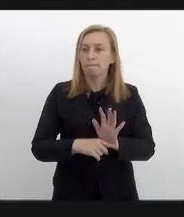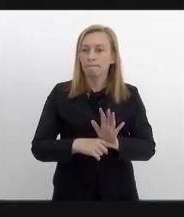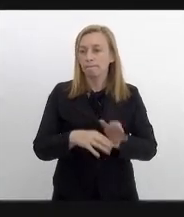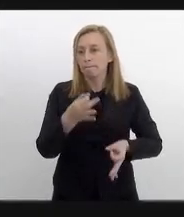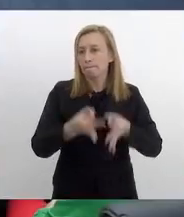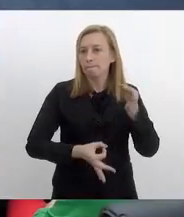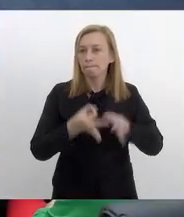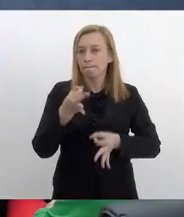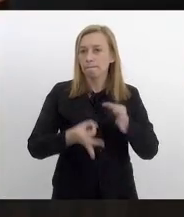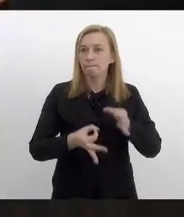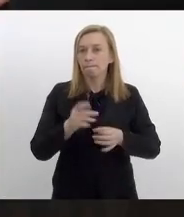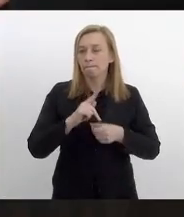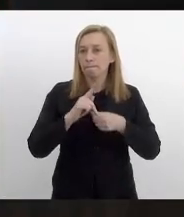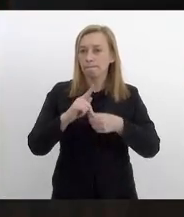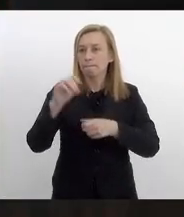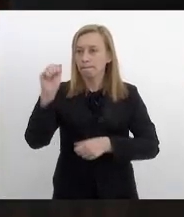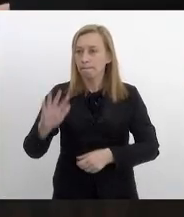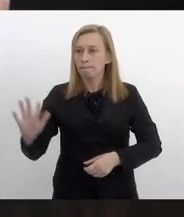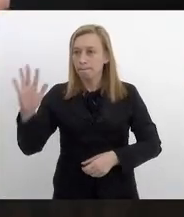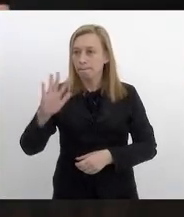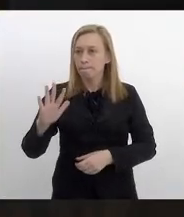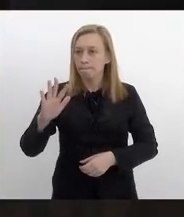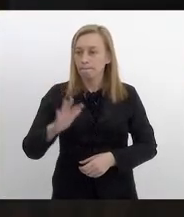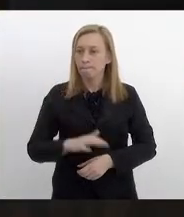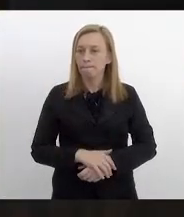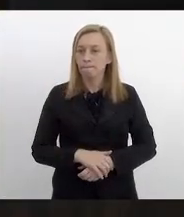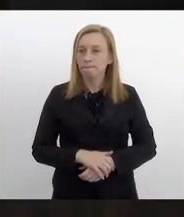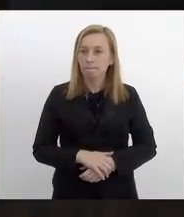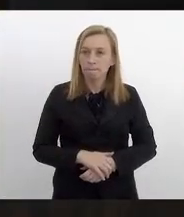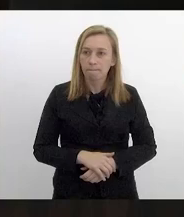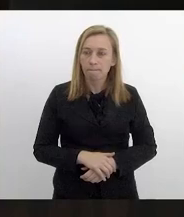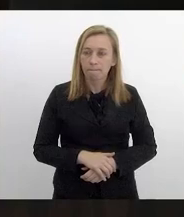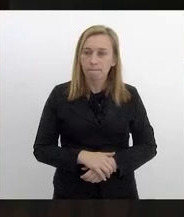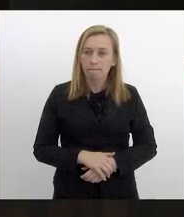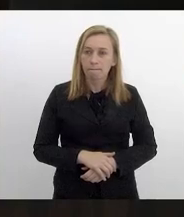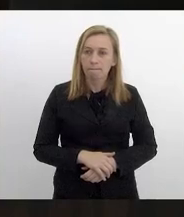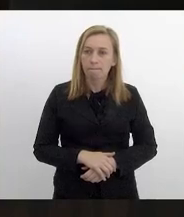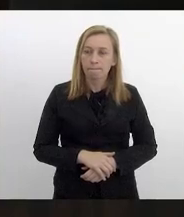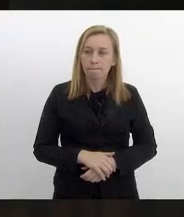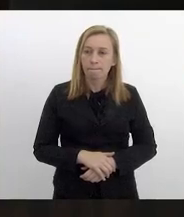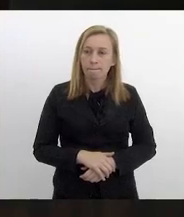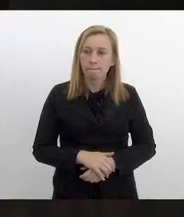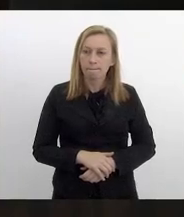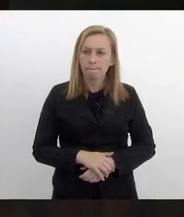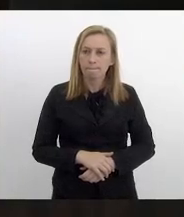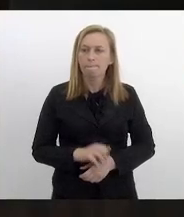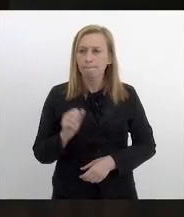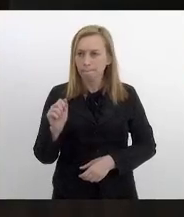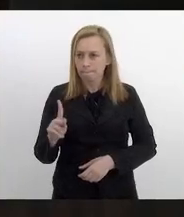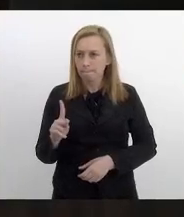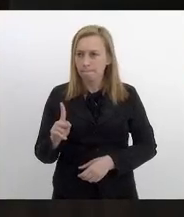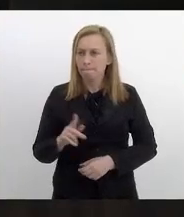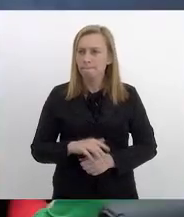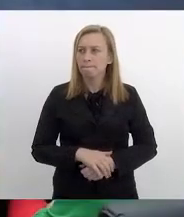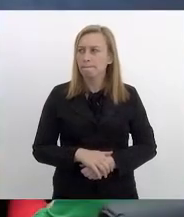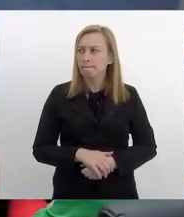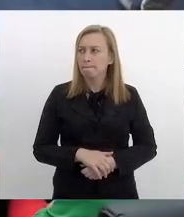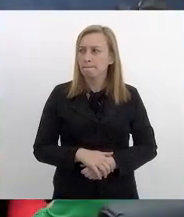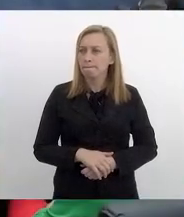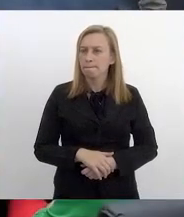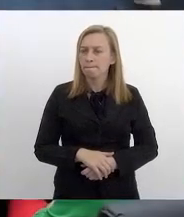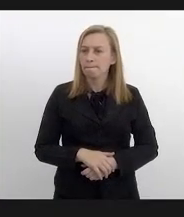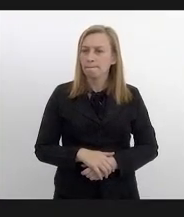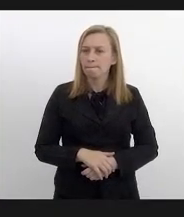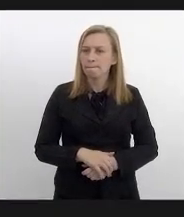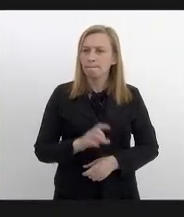mas não é da Procuradoria-Geral? Extensivo aos servidores da Procuradoria. Tá bom. Tá ok? Mas na outra...